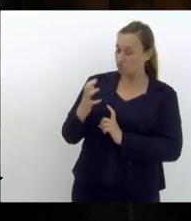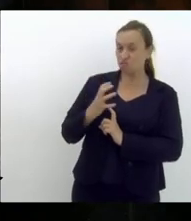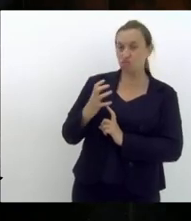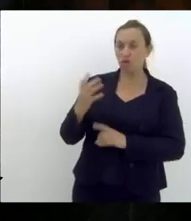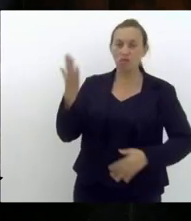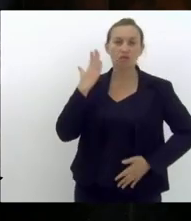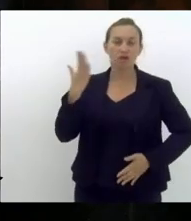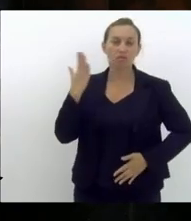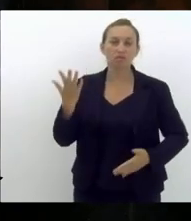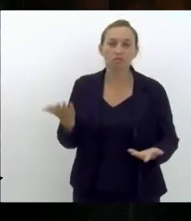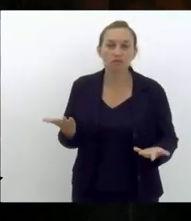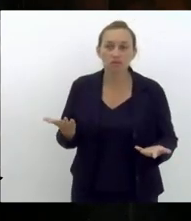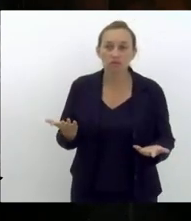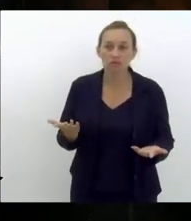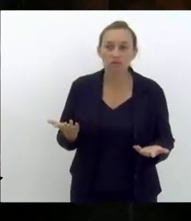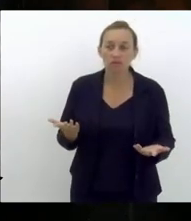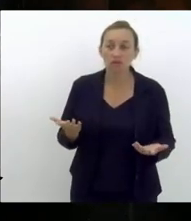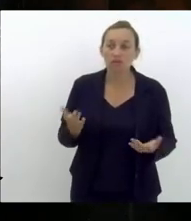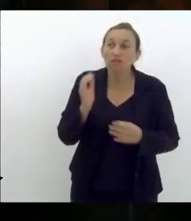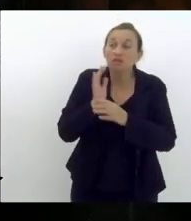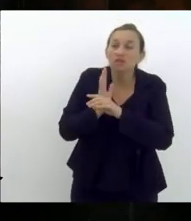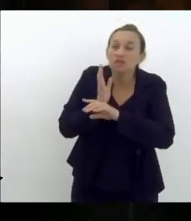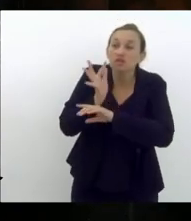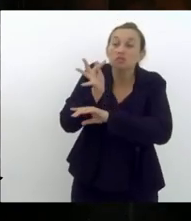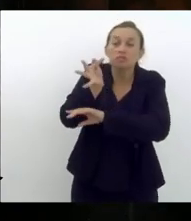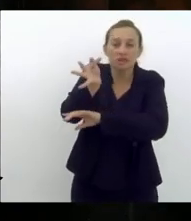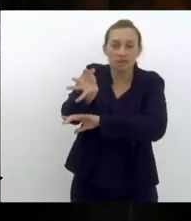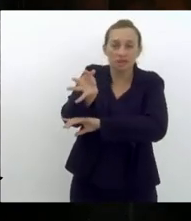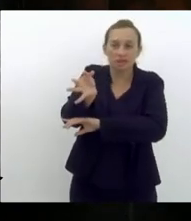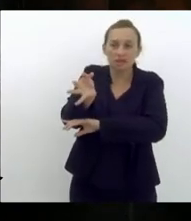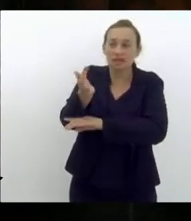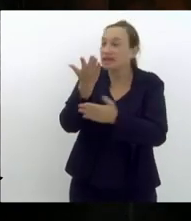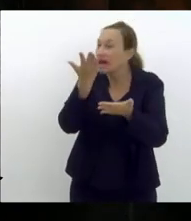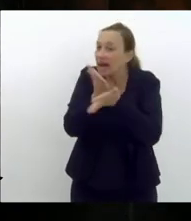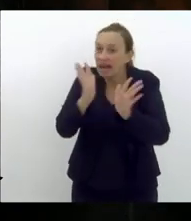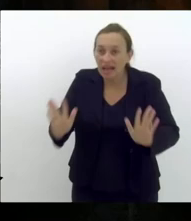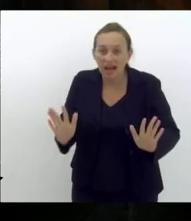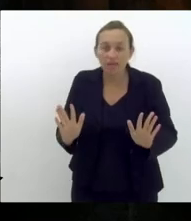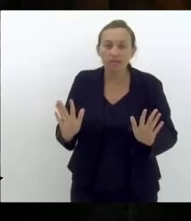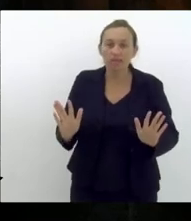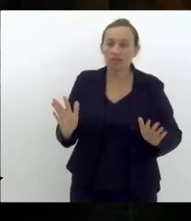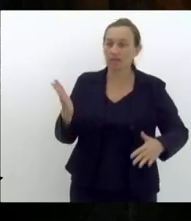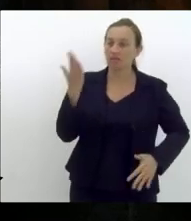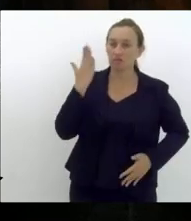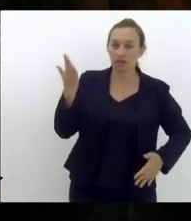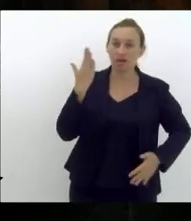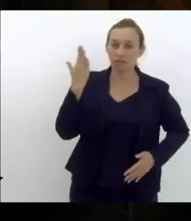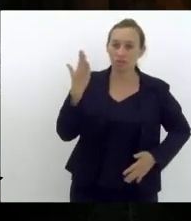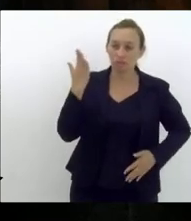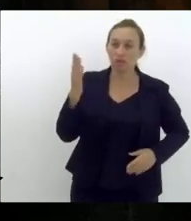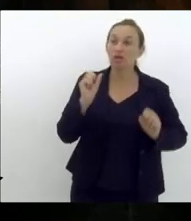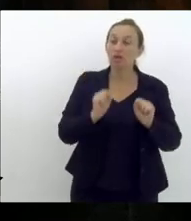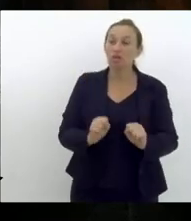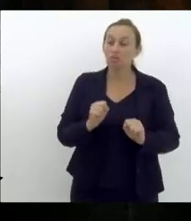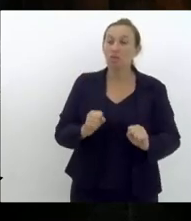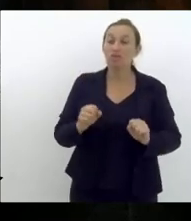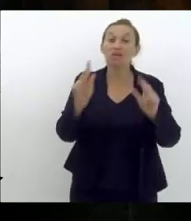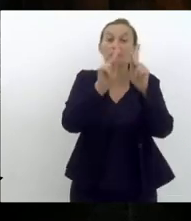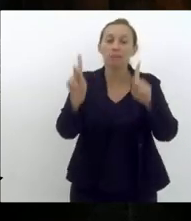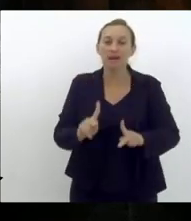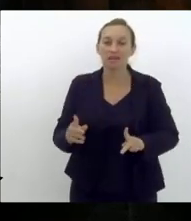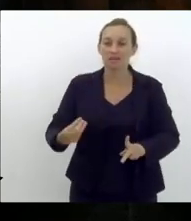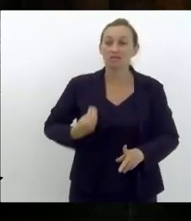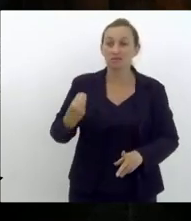eles estão esperançosos para que essa vagabundagem seja dizimada para que eles possam ter paz